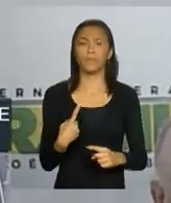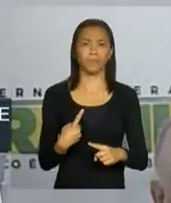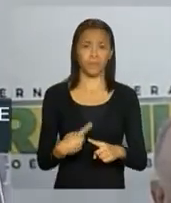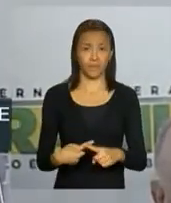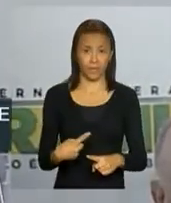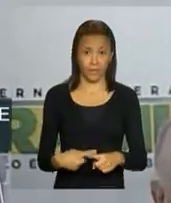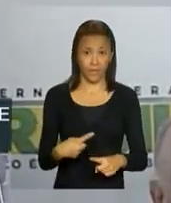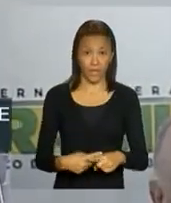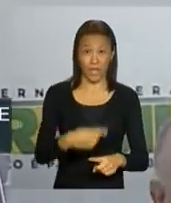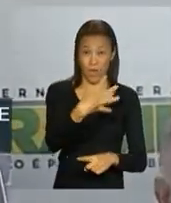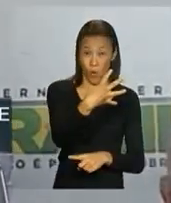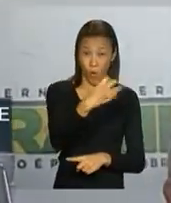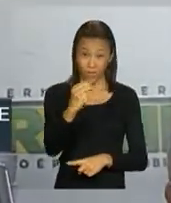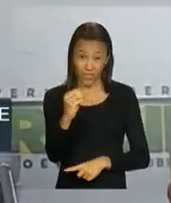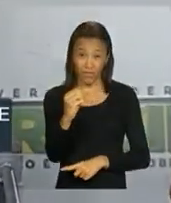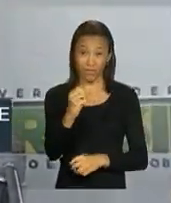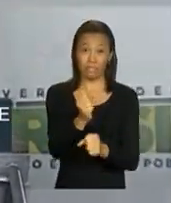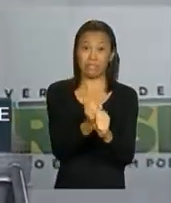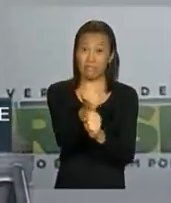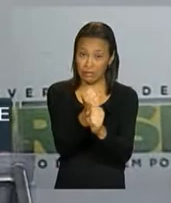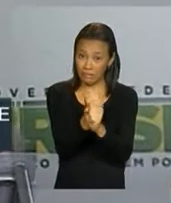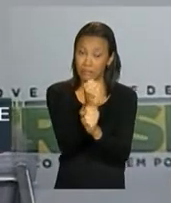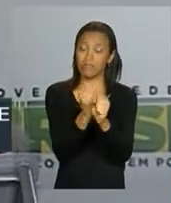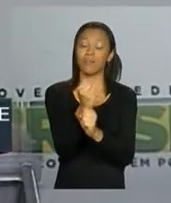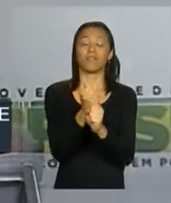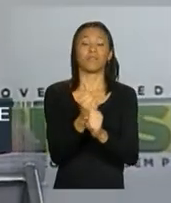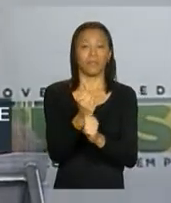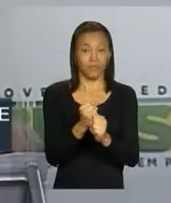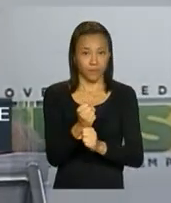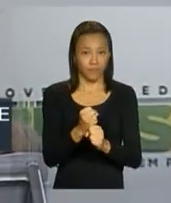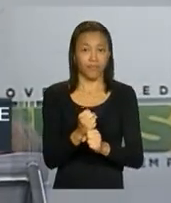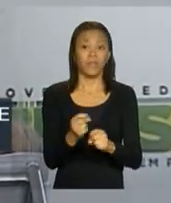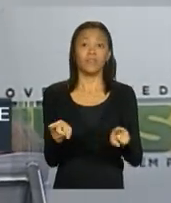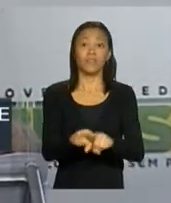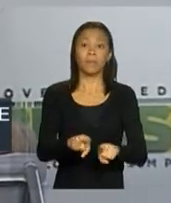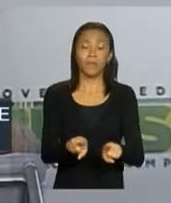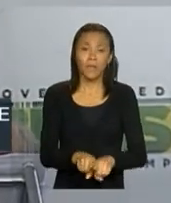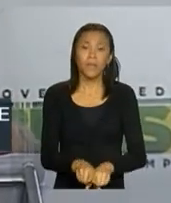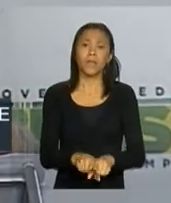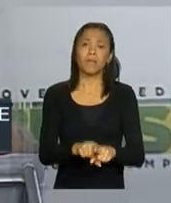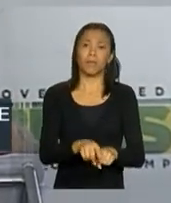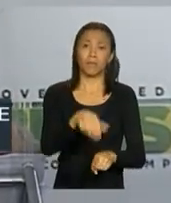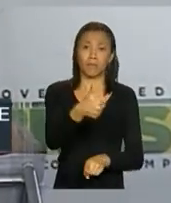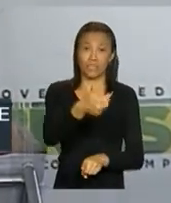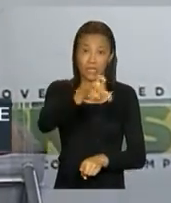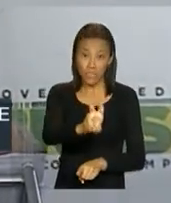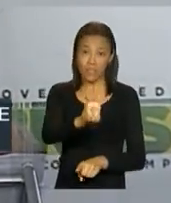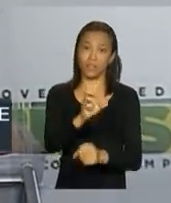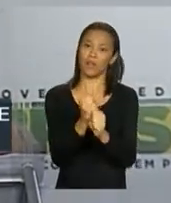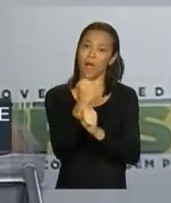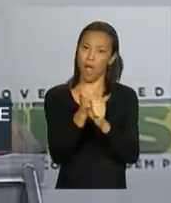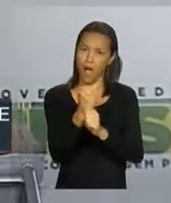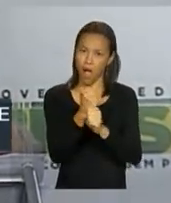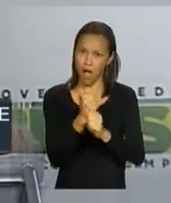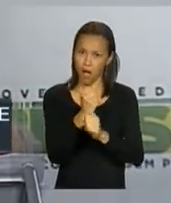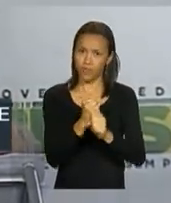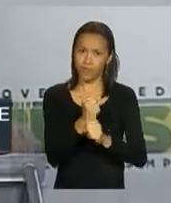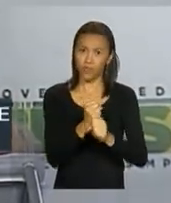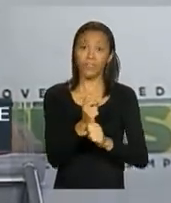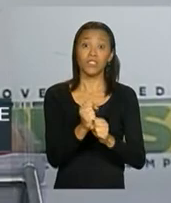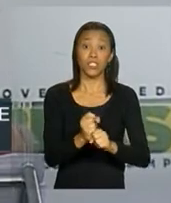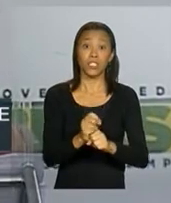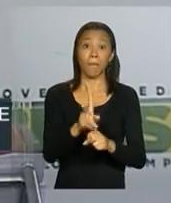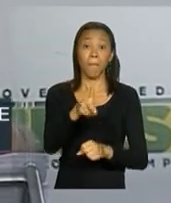pelos 400 anos o e segundo também pelos 15 anos de património da